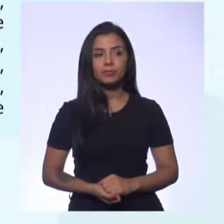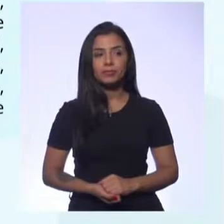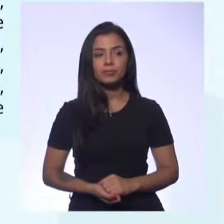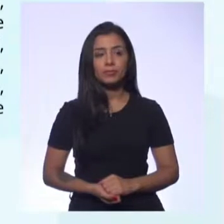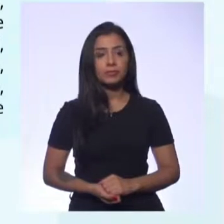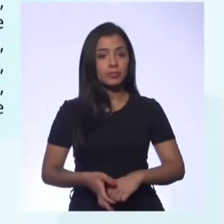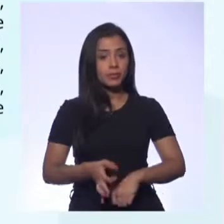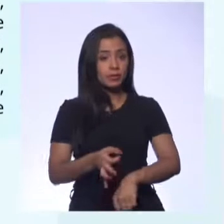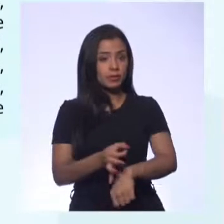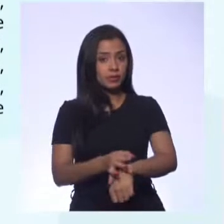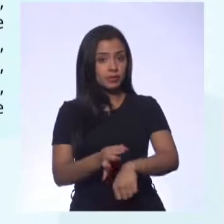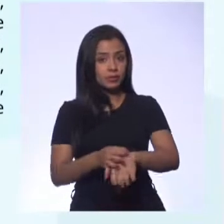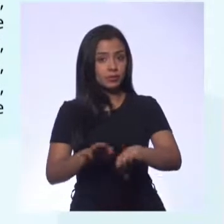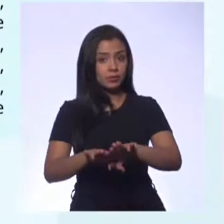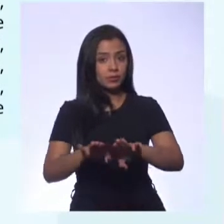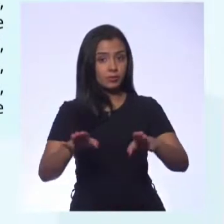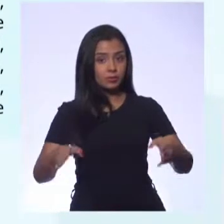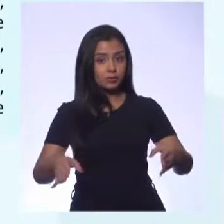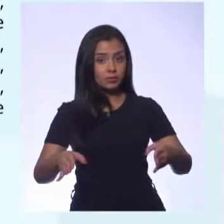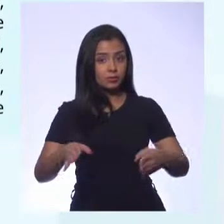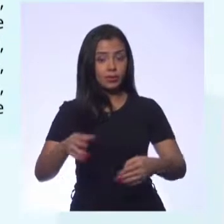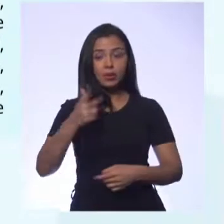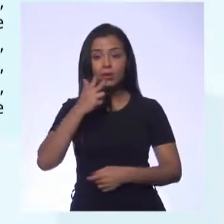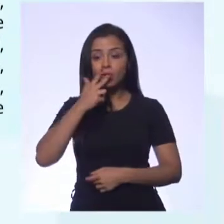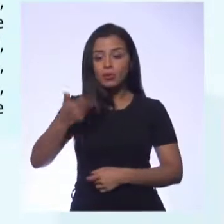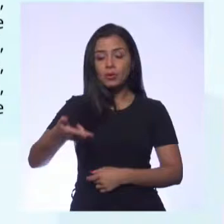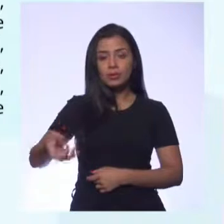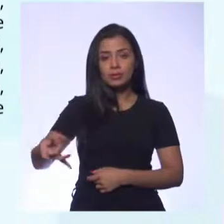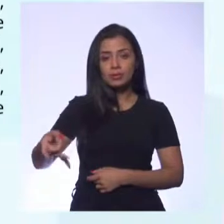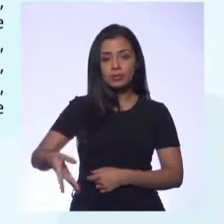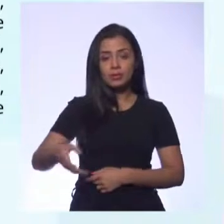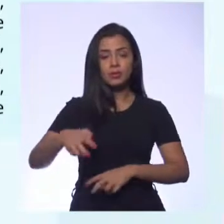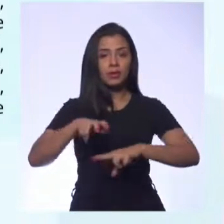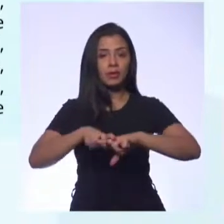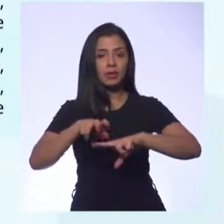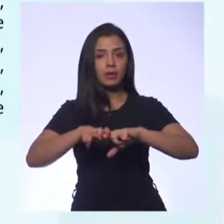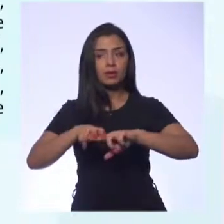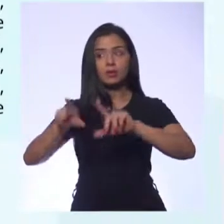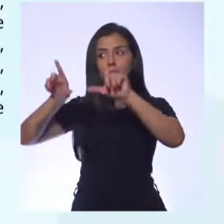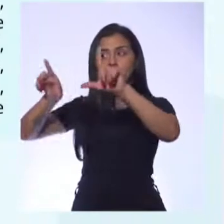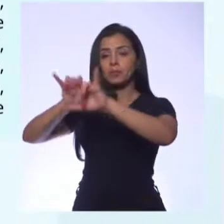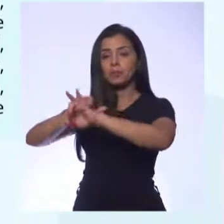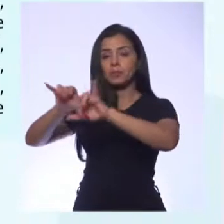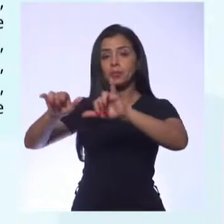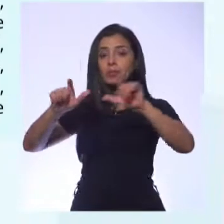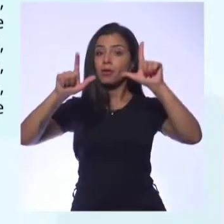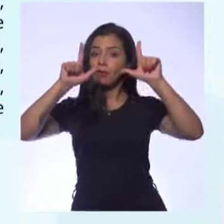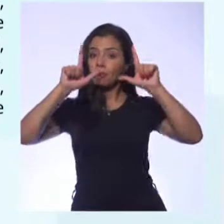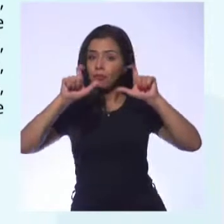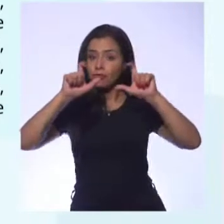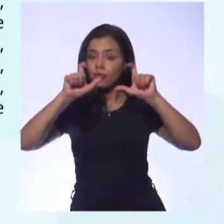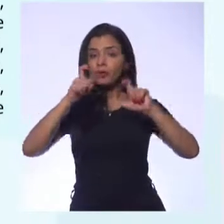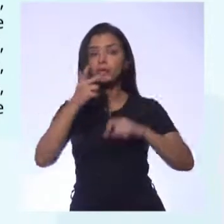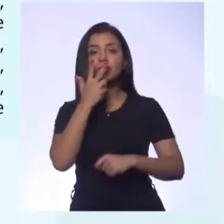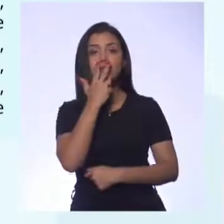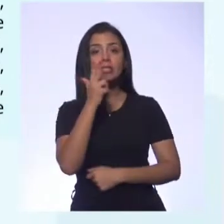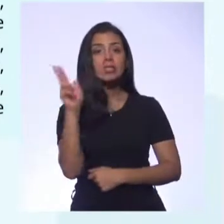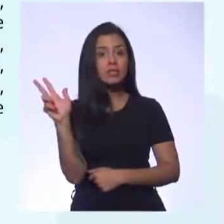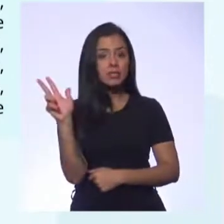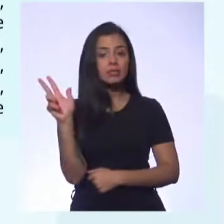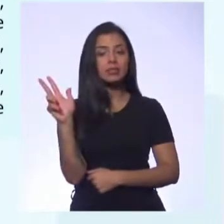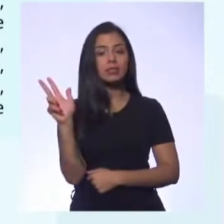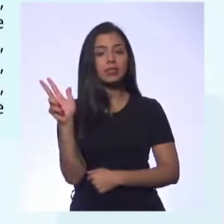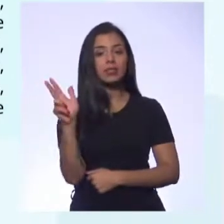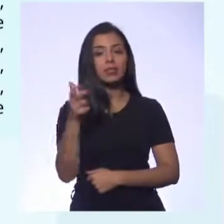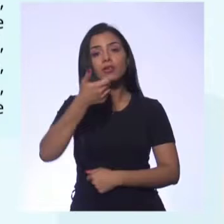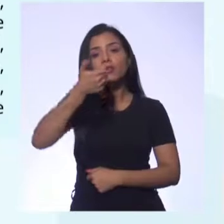Relógio, mesa, cavalete, cinzeiros, cadeiras, esboços de anúncios, fotos, cigarro,